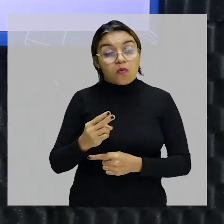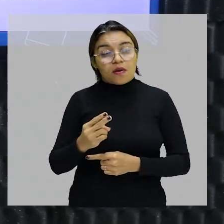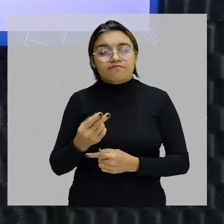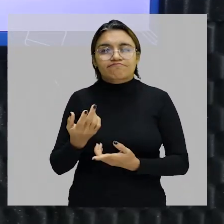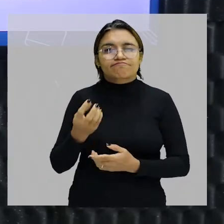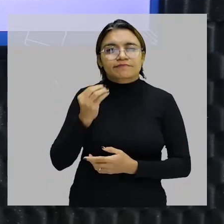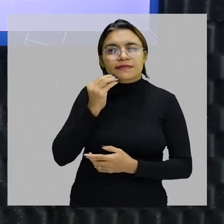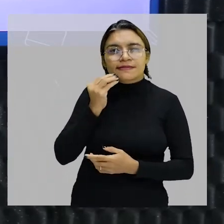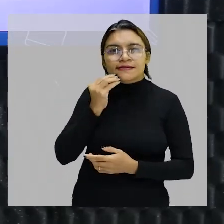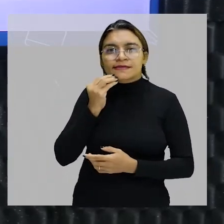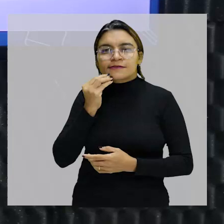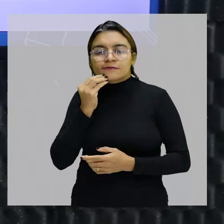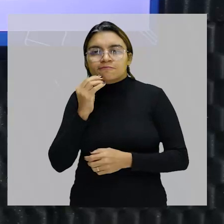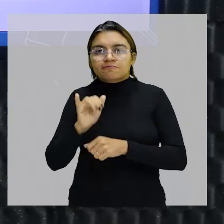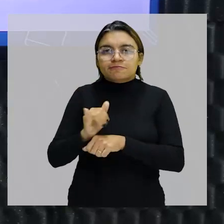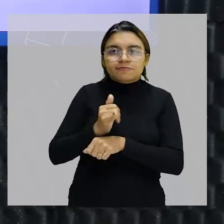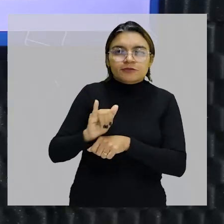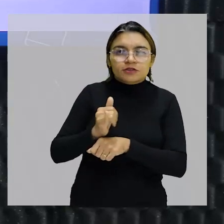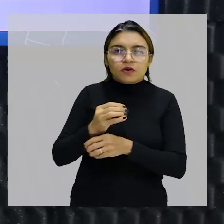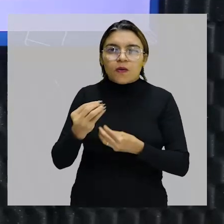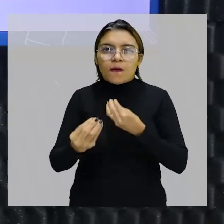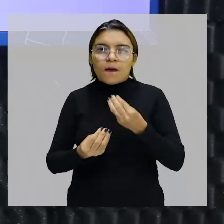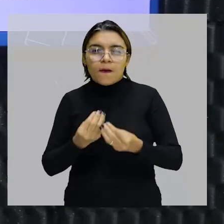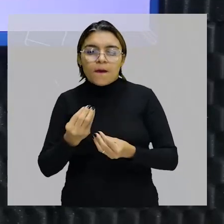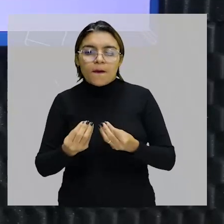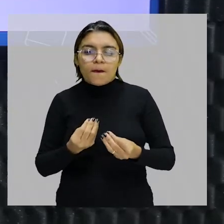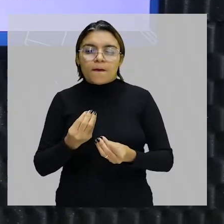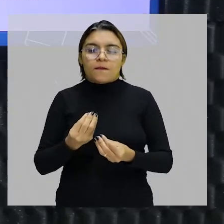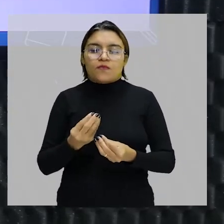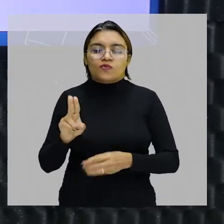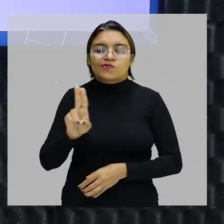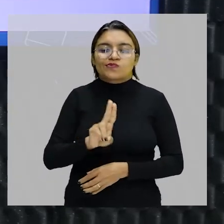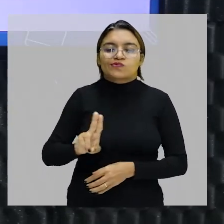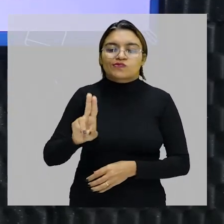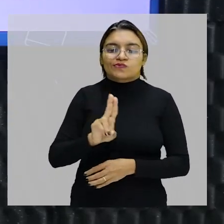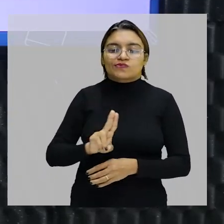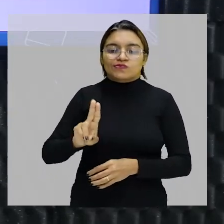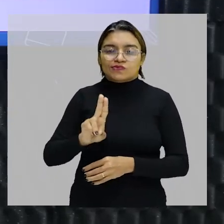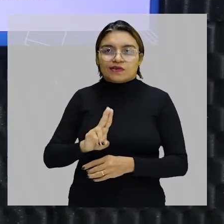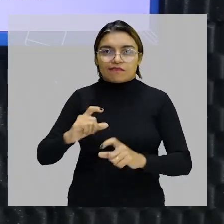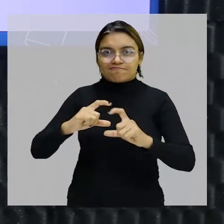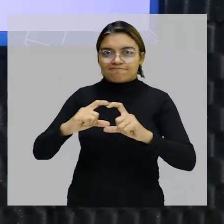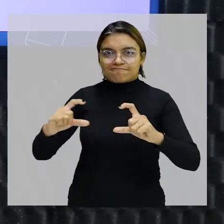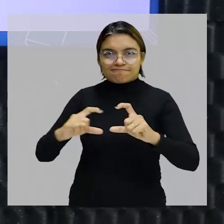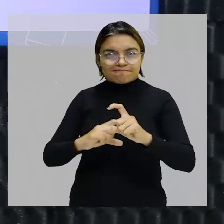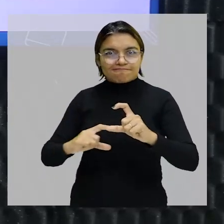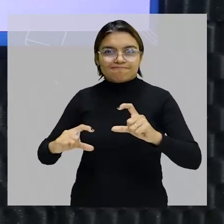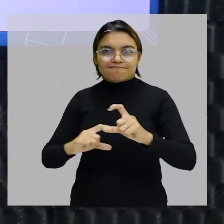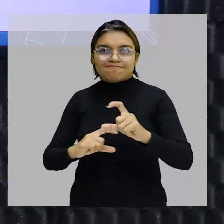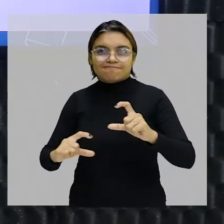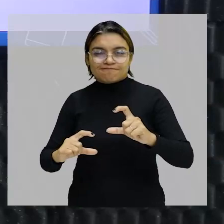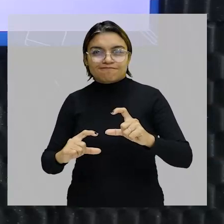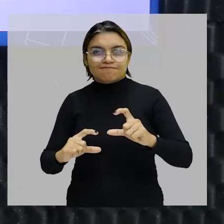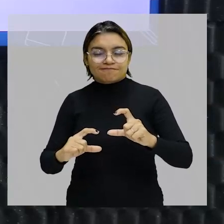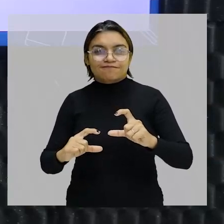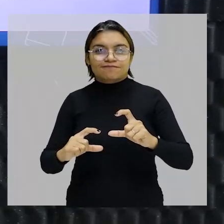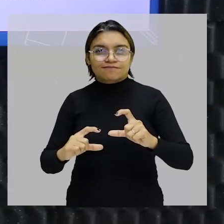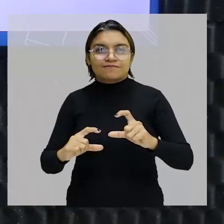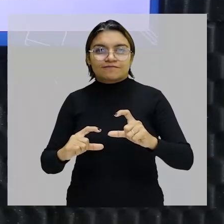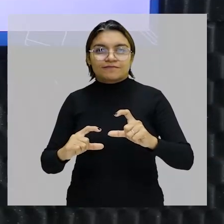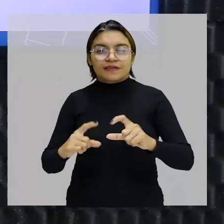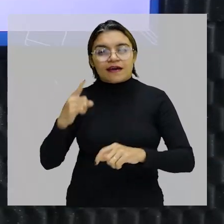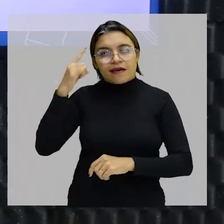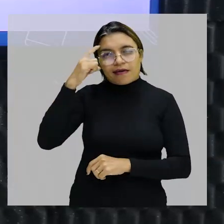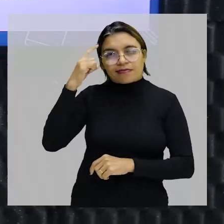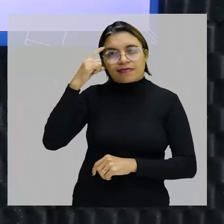incorporar esse tipo de conhecimento, que não era ainda tão compreendido, para